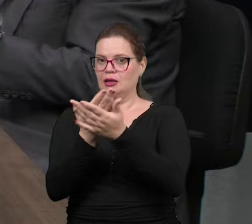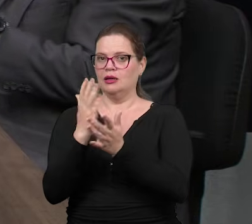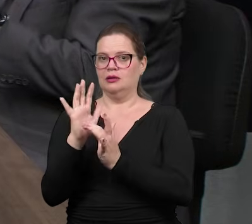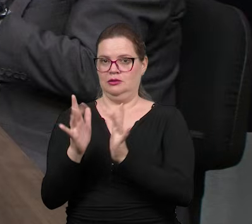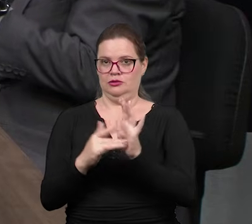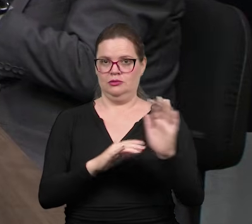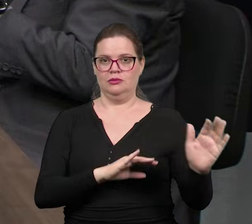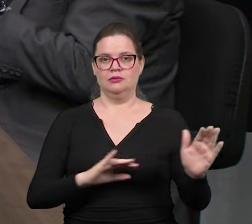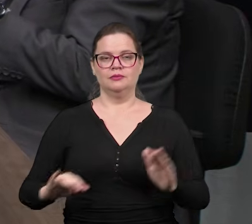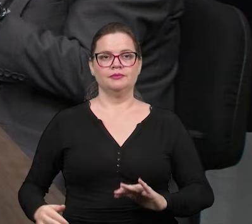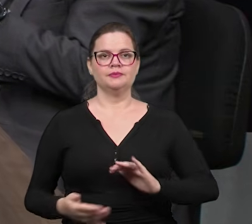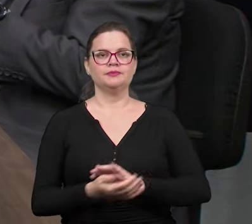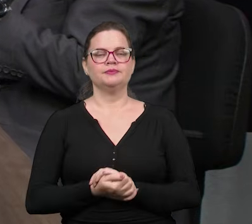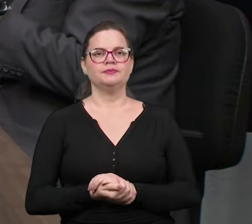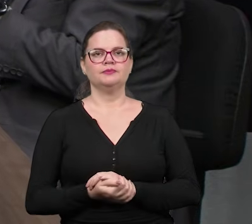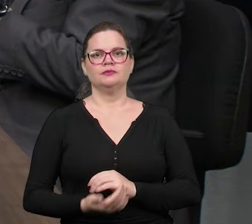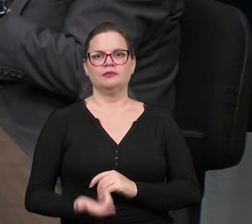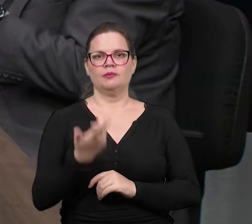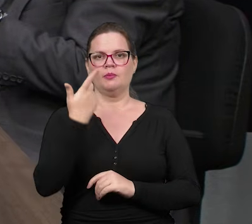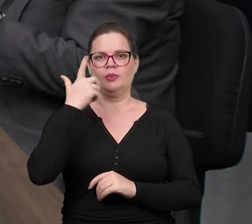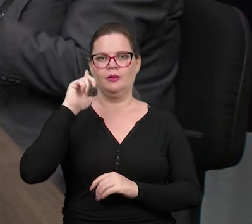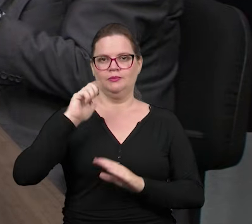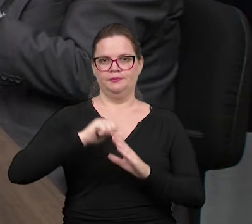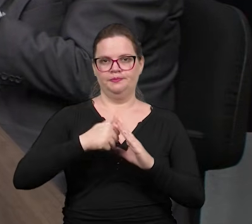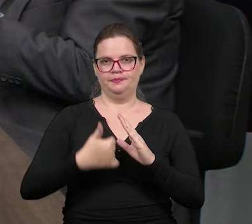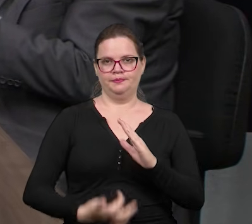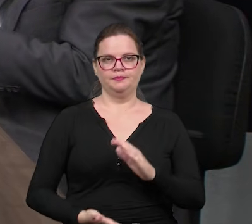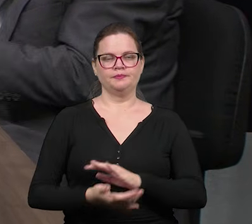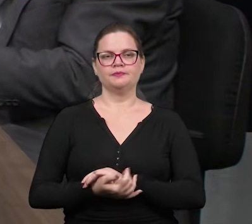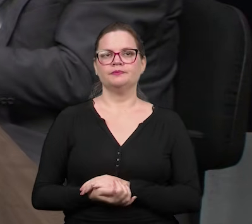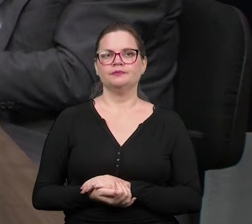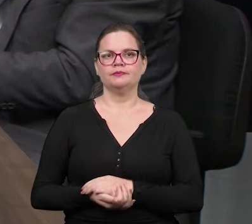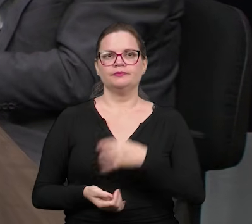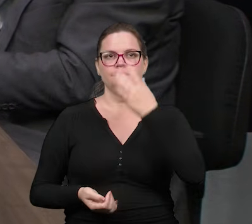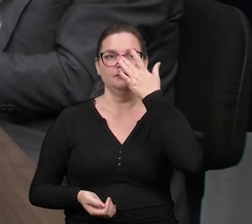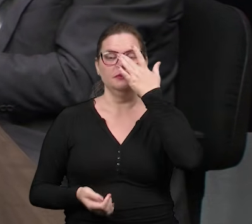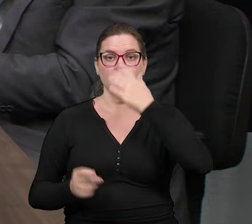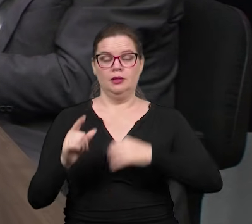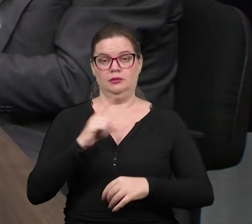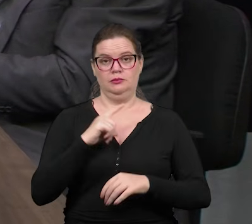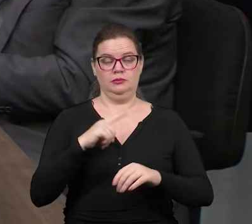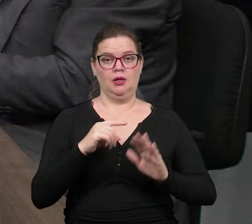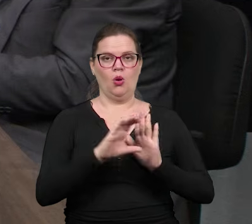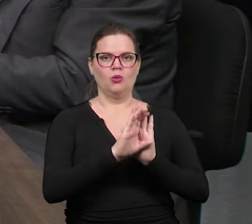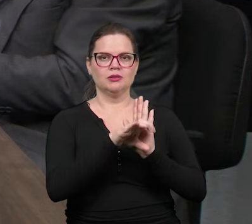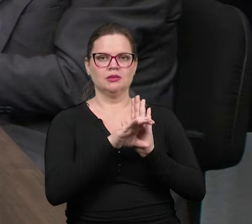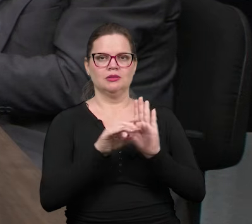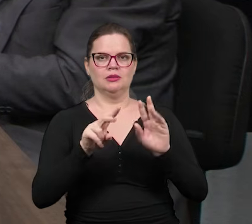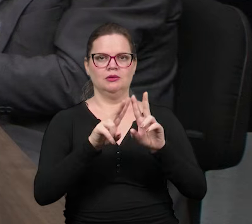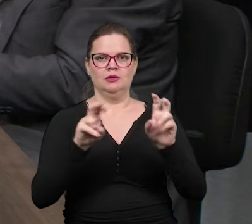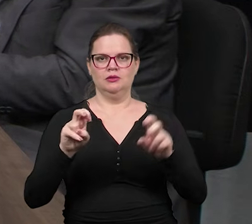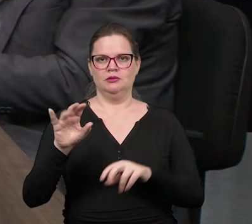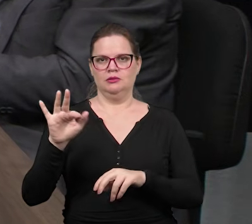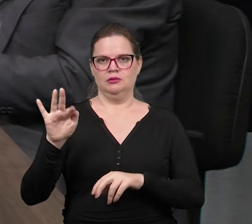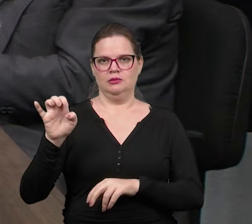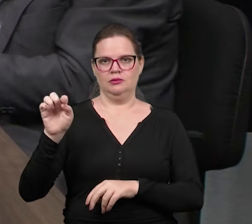Maravilha. Outras características que nós separamos, ó, a fé, ali a definição de fé, a gente às vezes vê muitas definições,